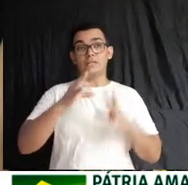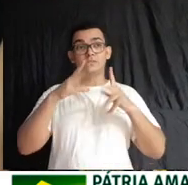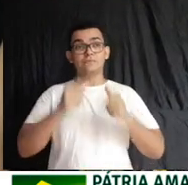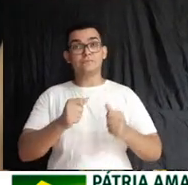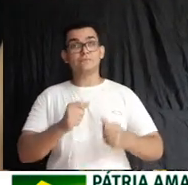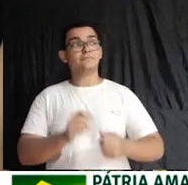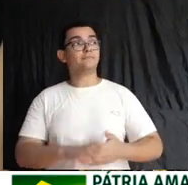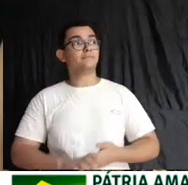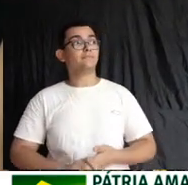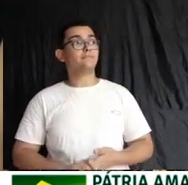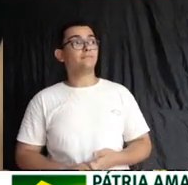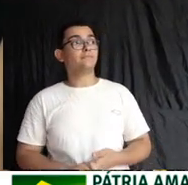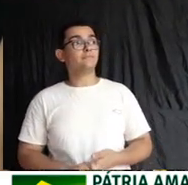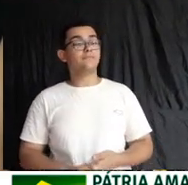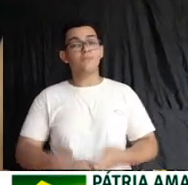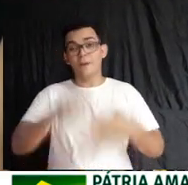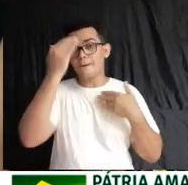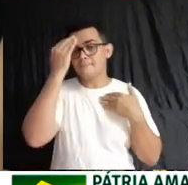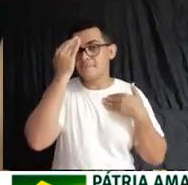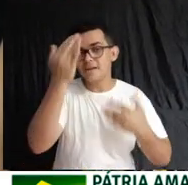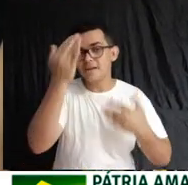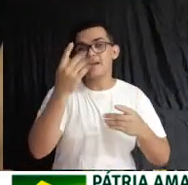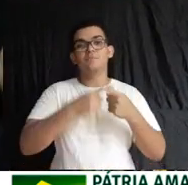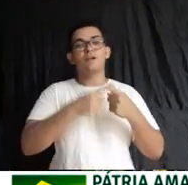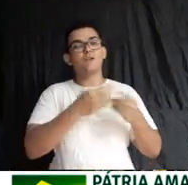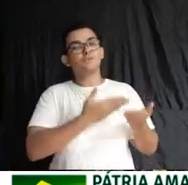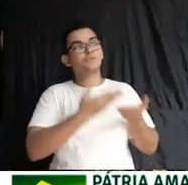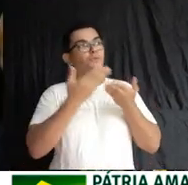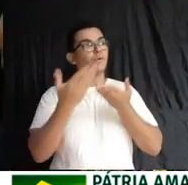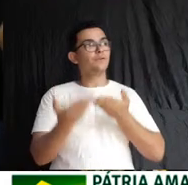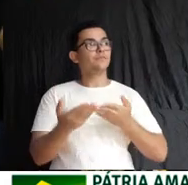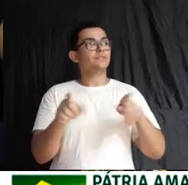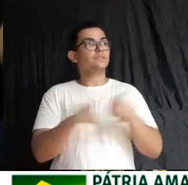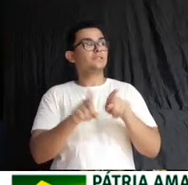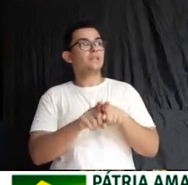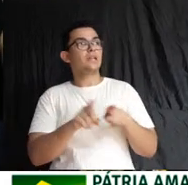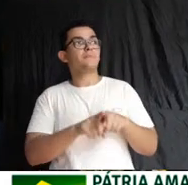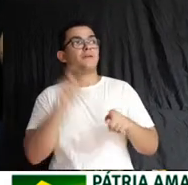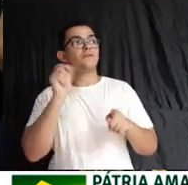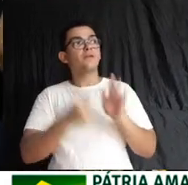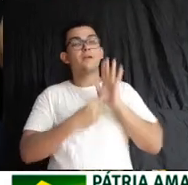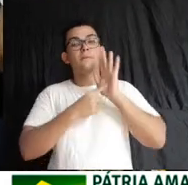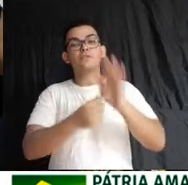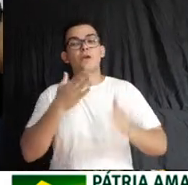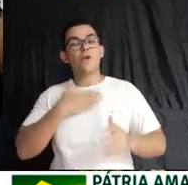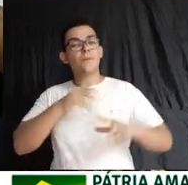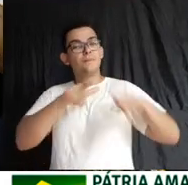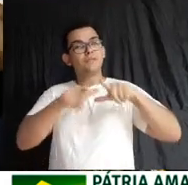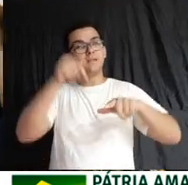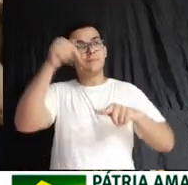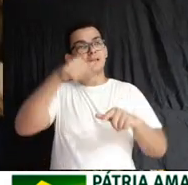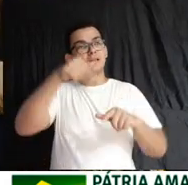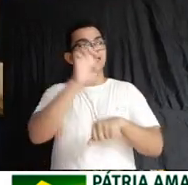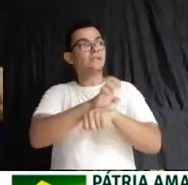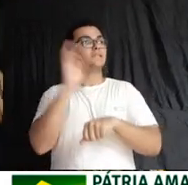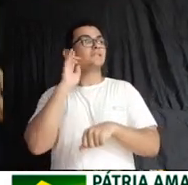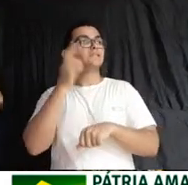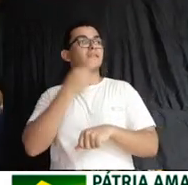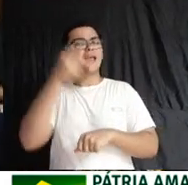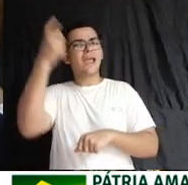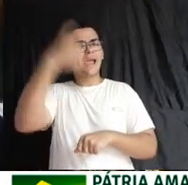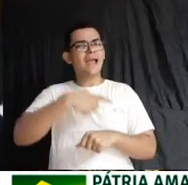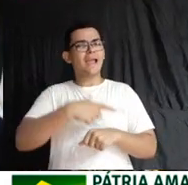Vamos lá, minha gente. Obrigado, David, pelo convite. Então, vou mostrar um pouquinho do nosso trabalho aqui. Eu que vim lá do